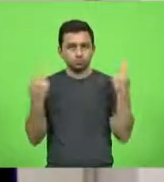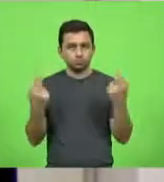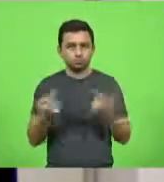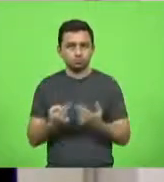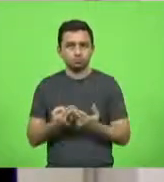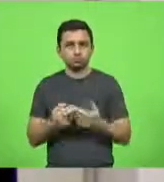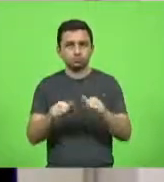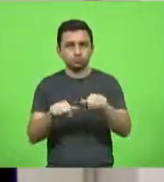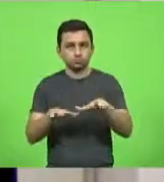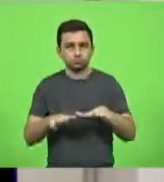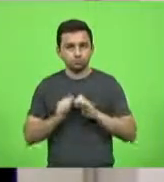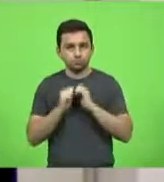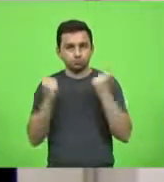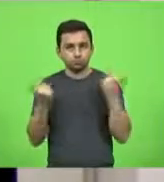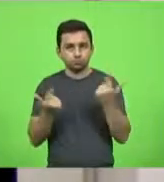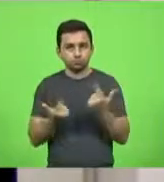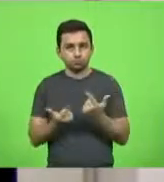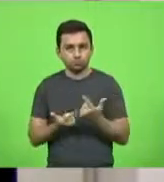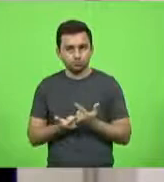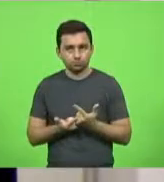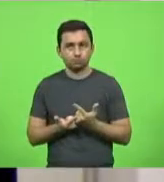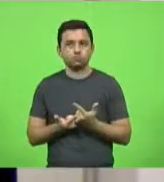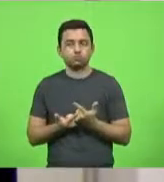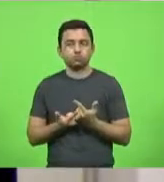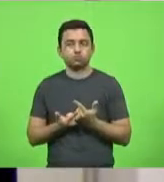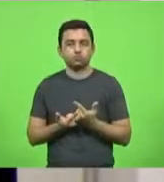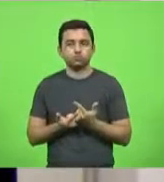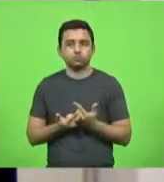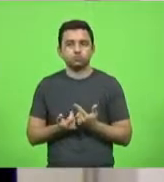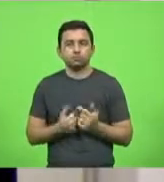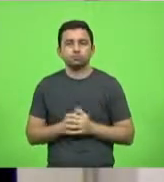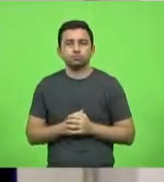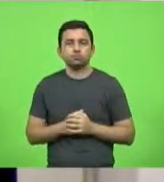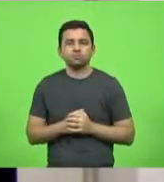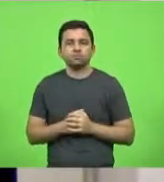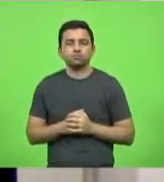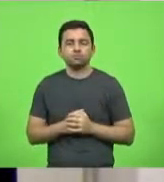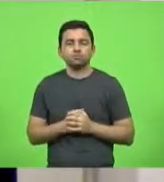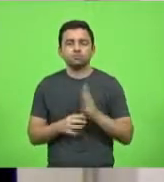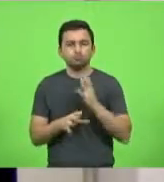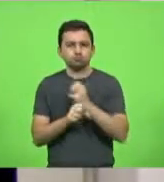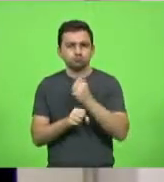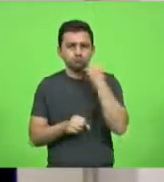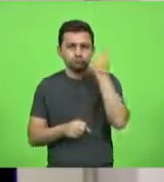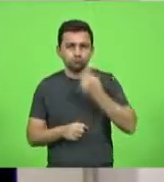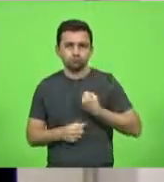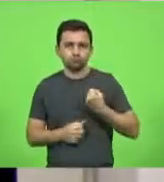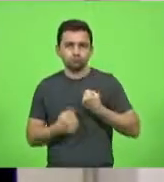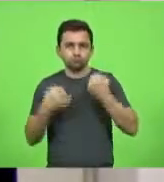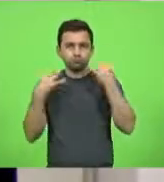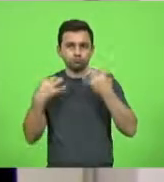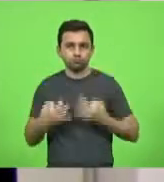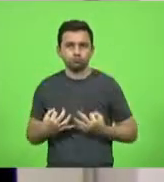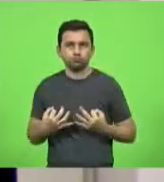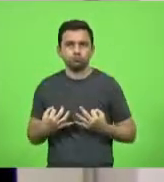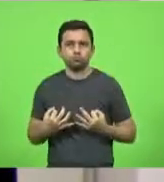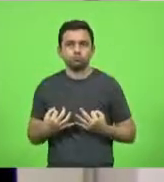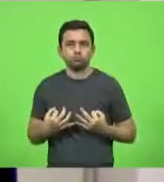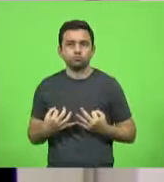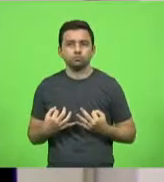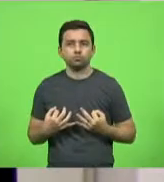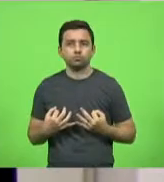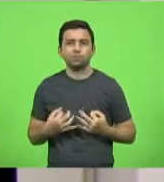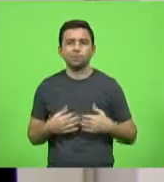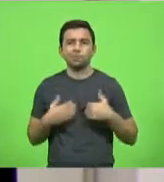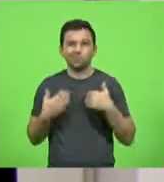a Assembleia Legislativa em sessão ordinária, Havendo o quórum regimental, o senhor presidente